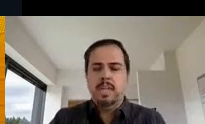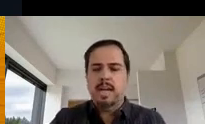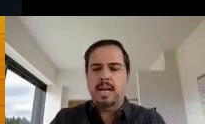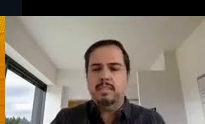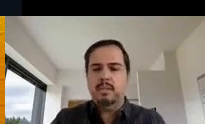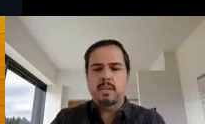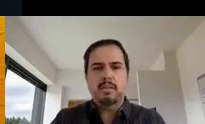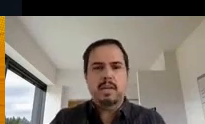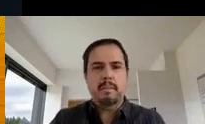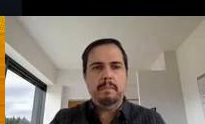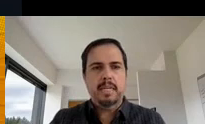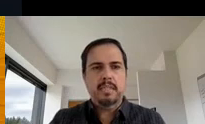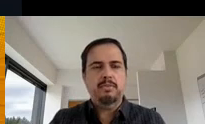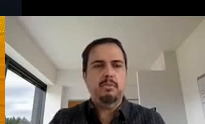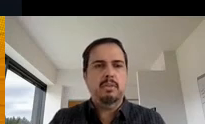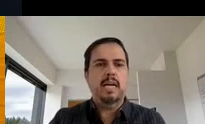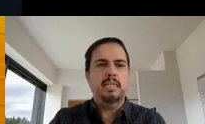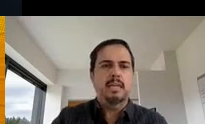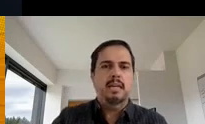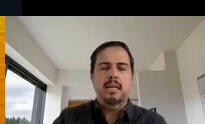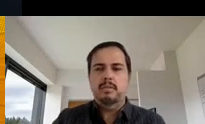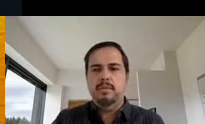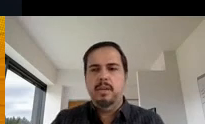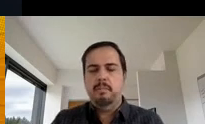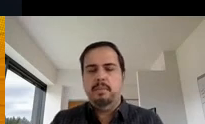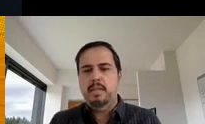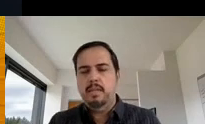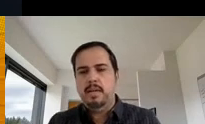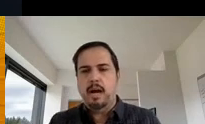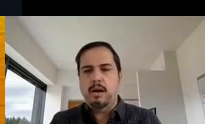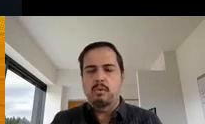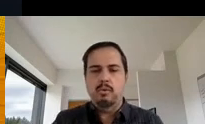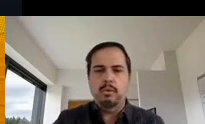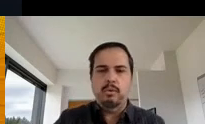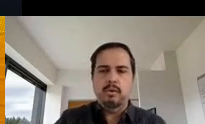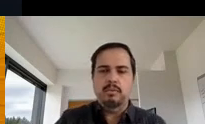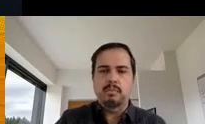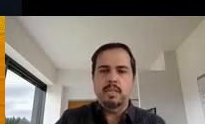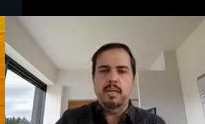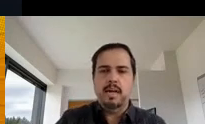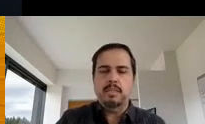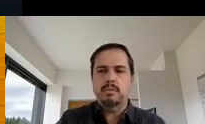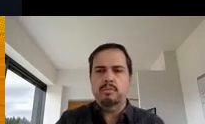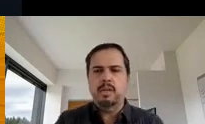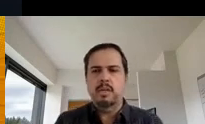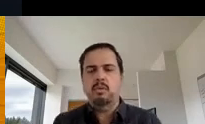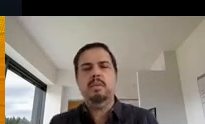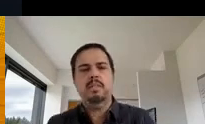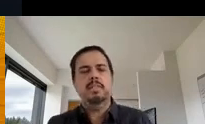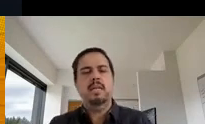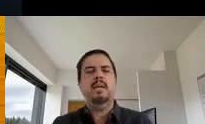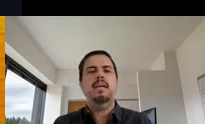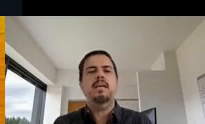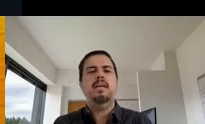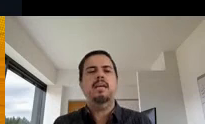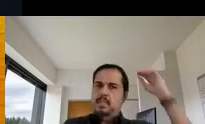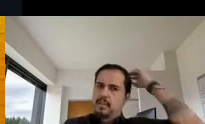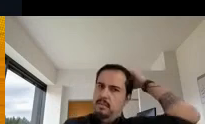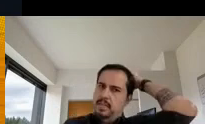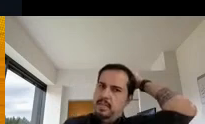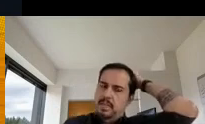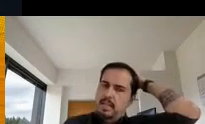faculdades de vocês, mas hard skill é aquilo que se aprende na faculdade, né? Então, você vai aprender cálculo na contabilidade, acho que no, na economia